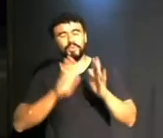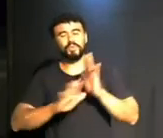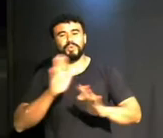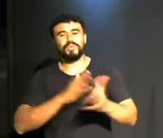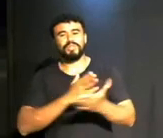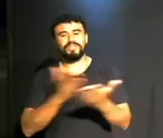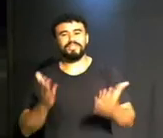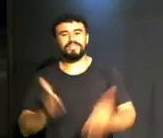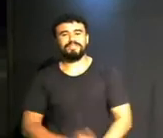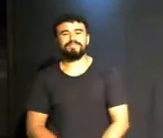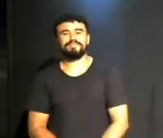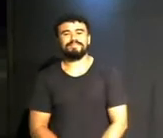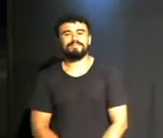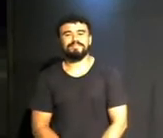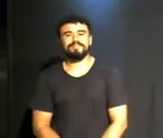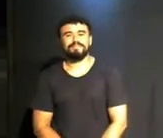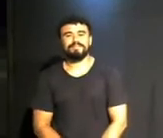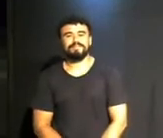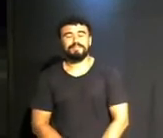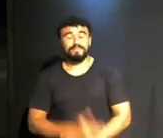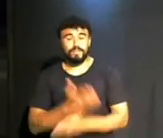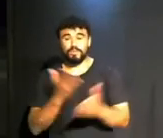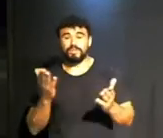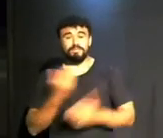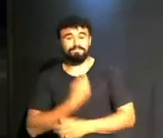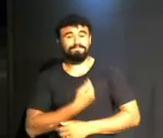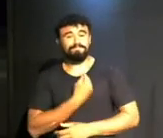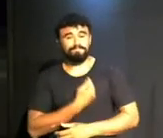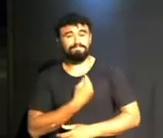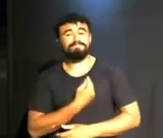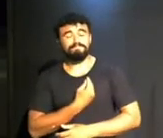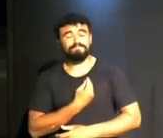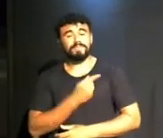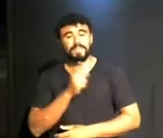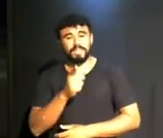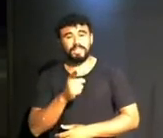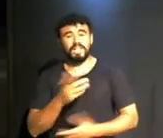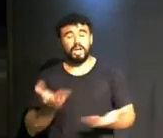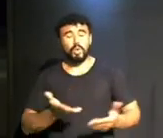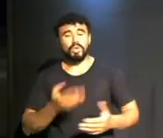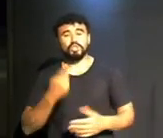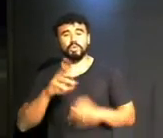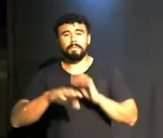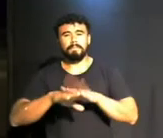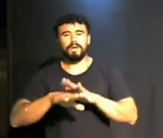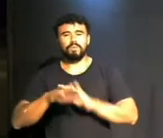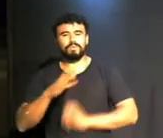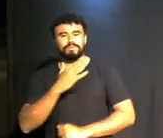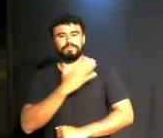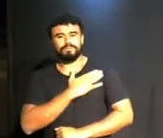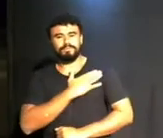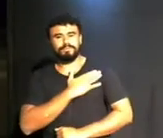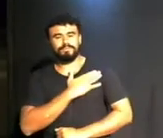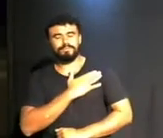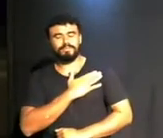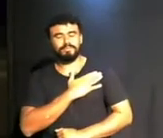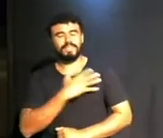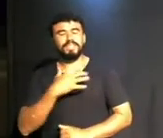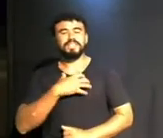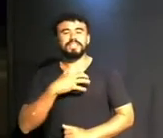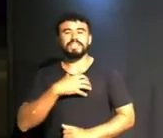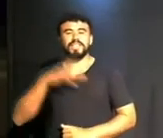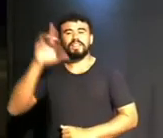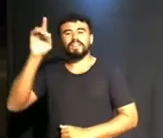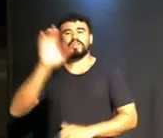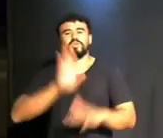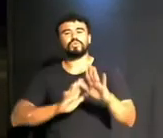cuido de você e você aí onde você estiver Coloca sua mão agora do seu coração e sinta o